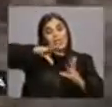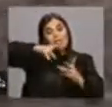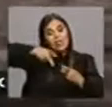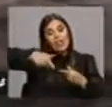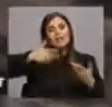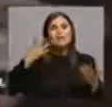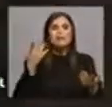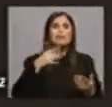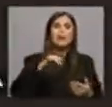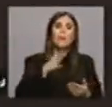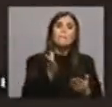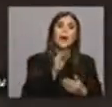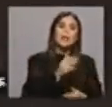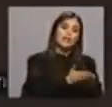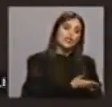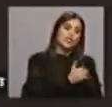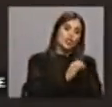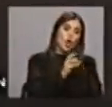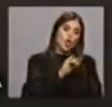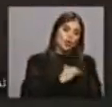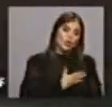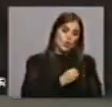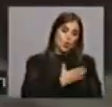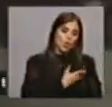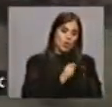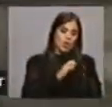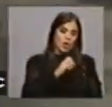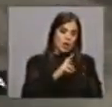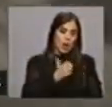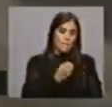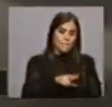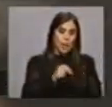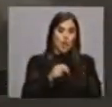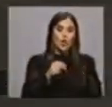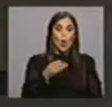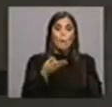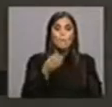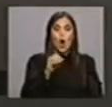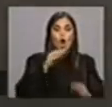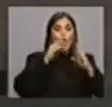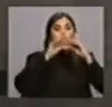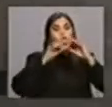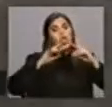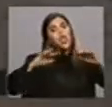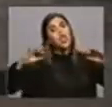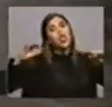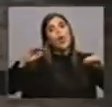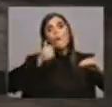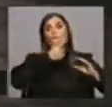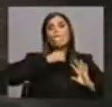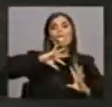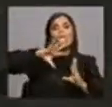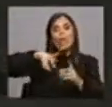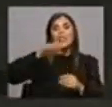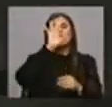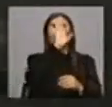nós temos mais dióxido de carbono? Olha, temos, por exemplo, nas partículas de poeira do Sol marciano, ok? E então, qual é que corresponde em percentagem a isso? Olha,